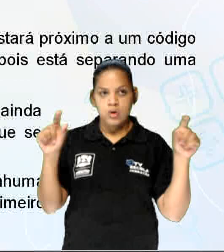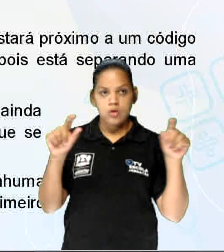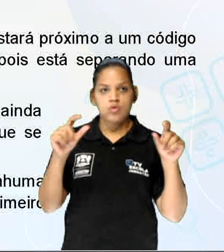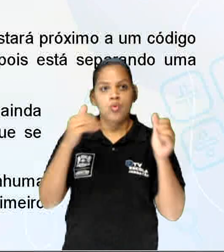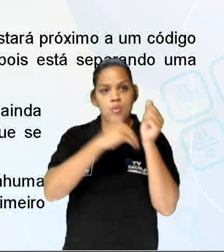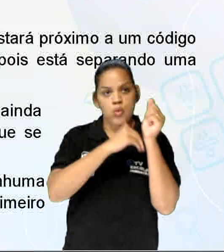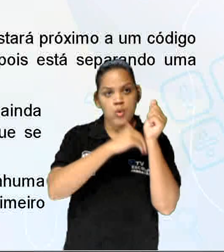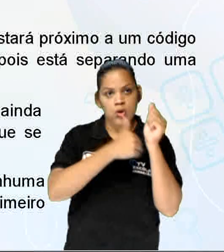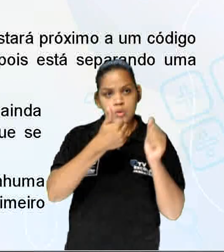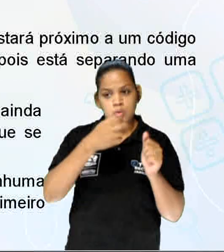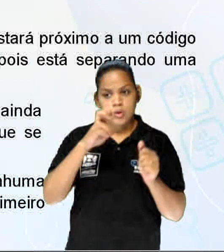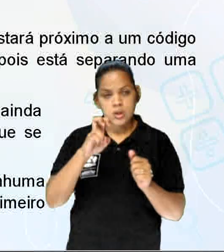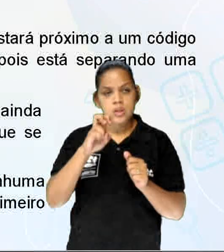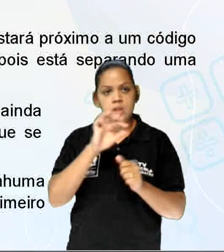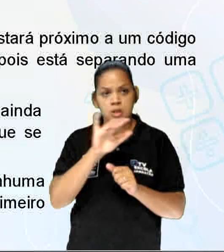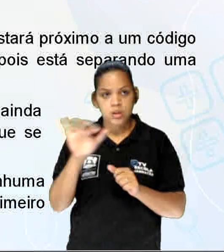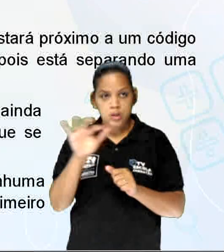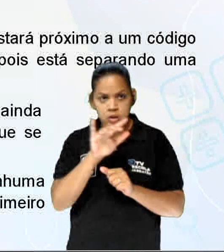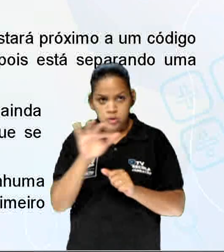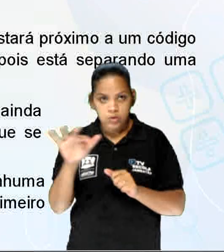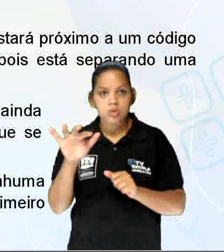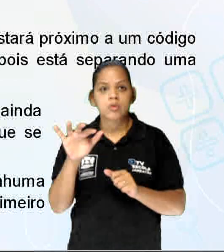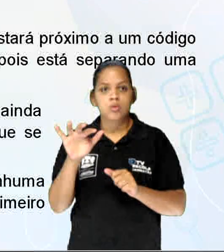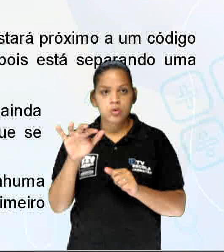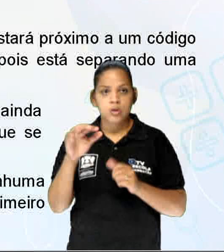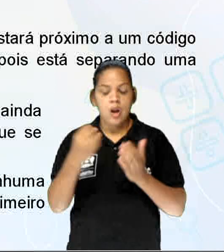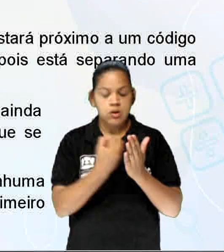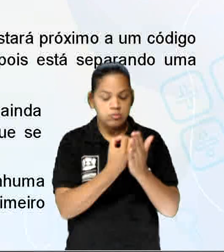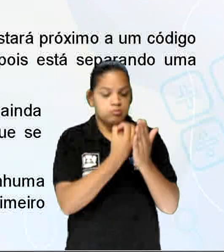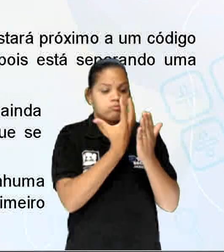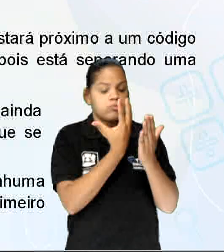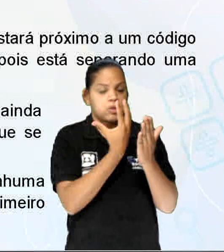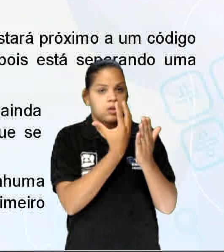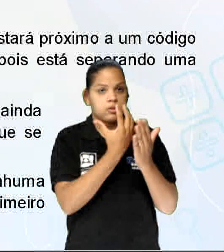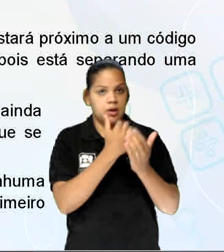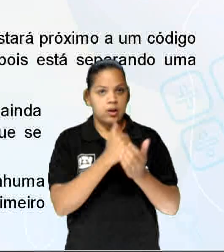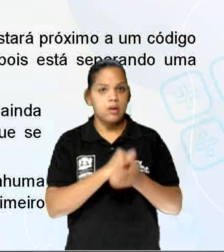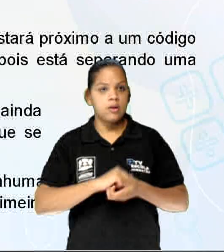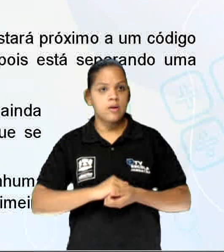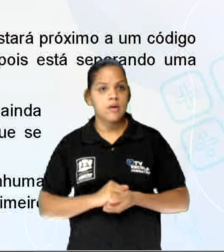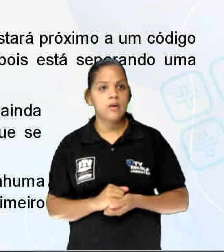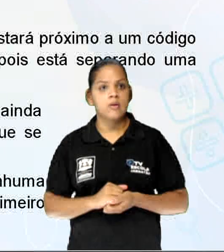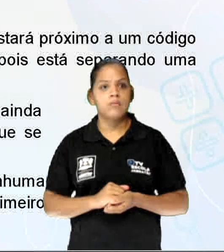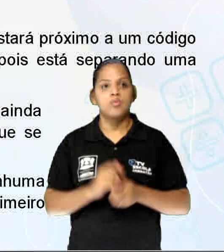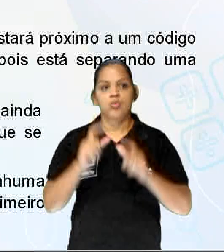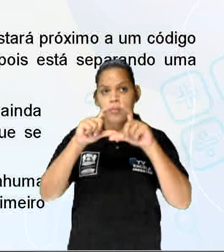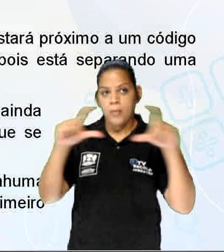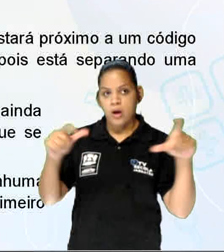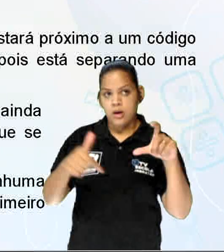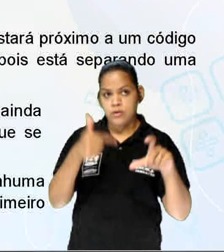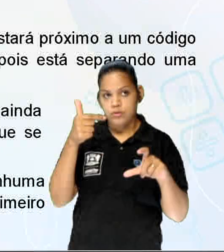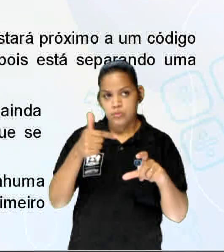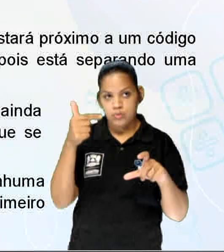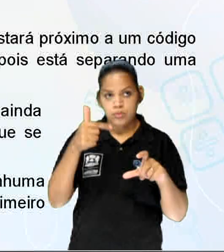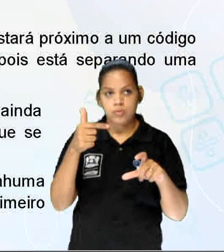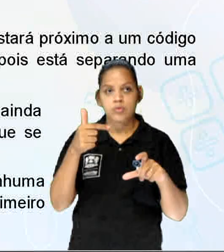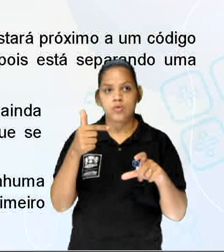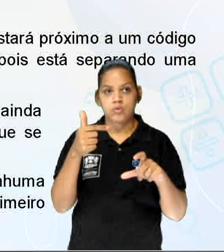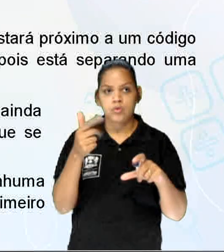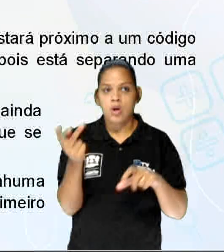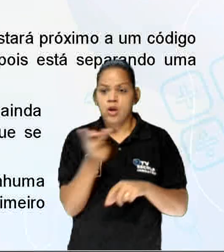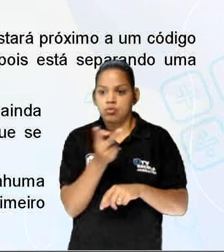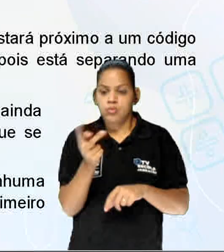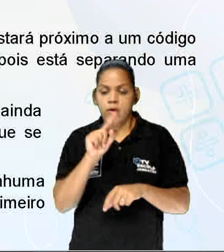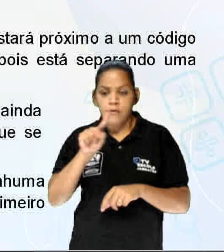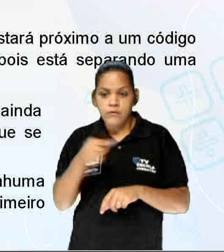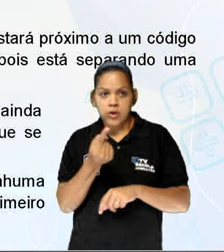15 dígitos será imediatamente exibido na tela, no segundo parágrafo. As duas vírgulas que isolam